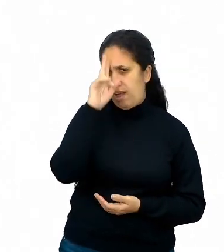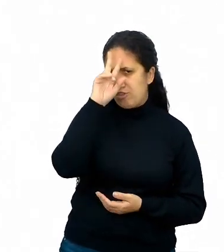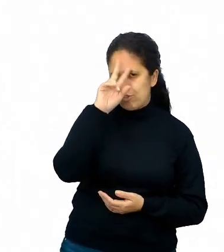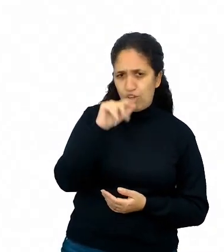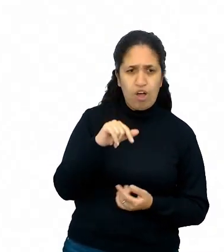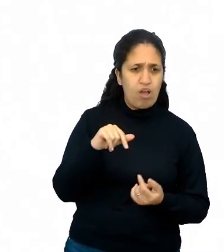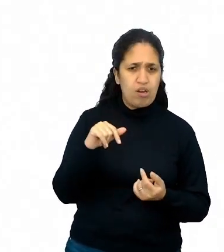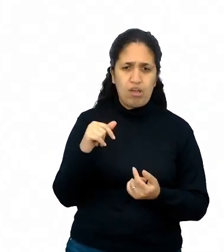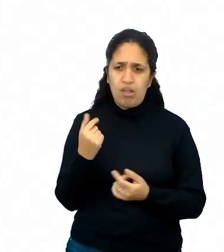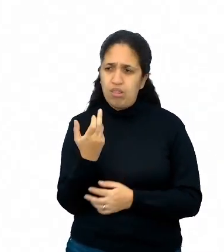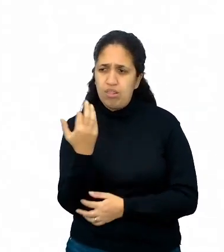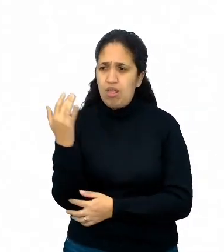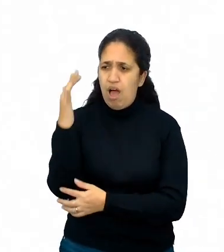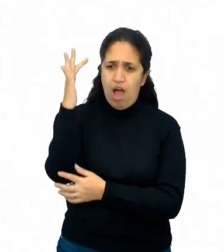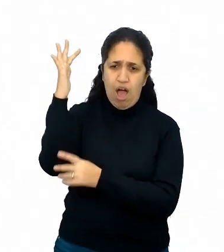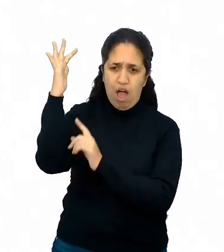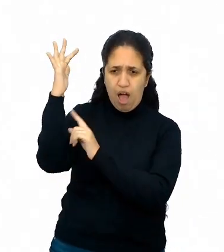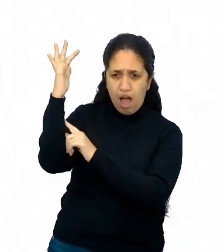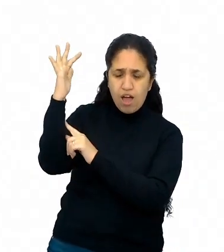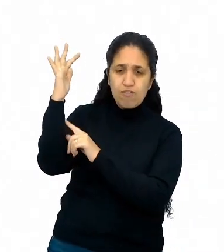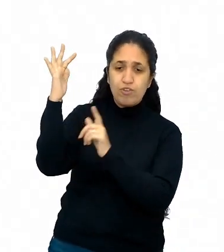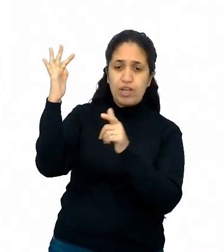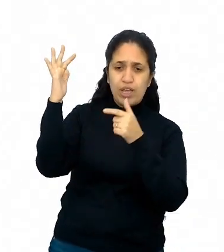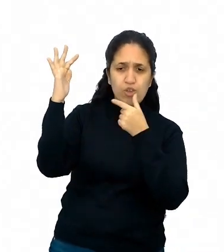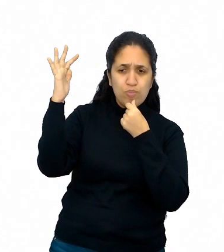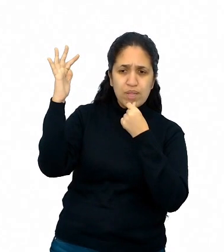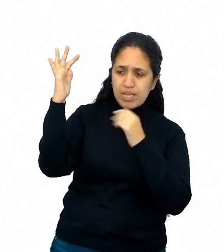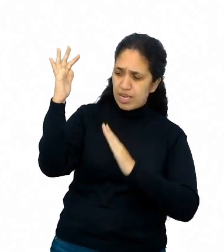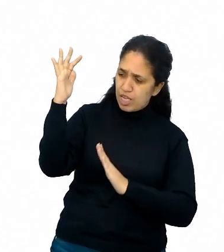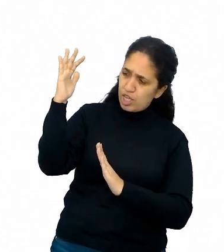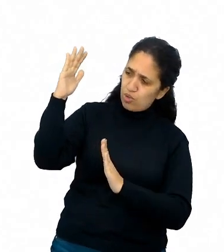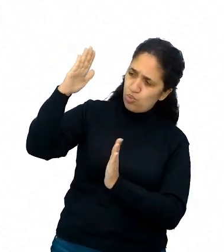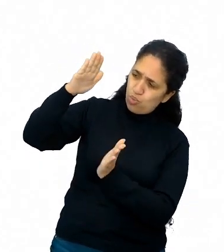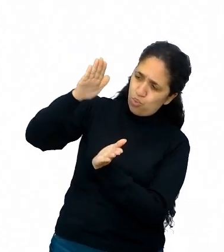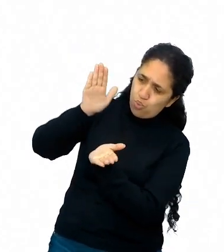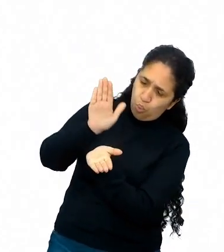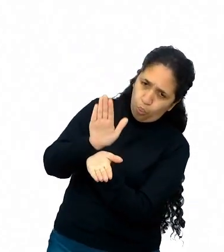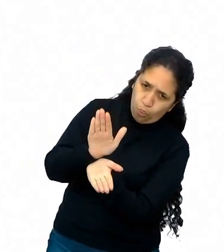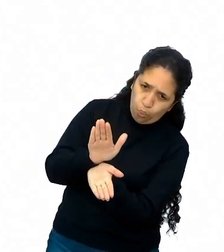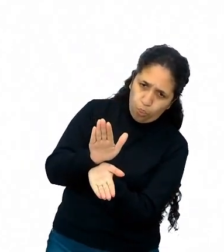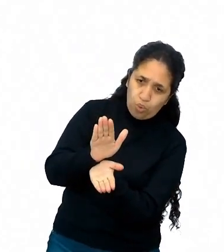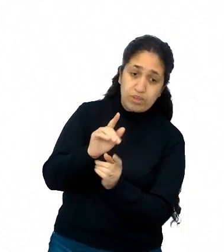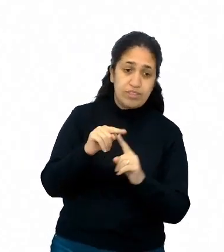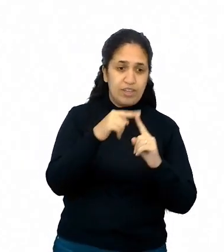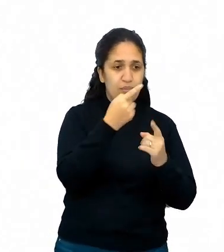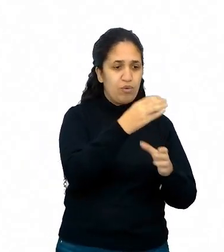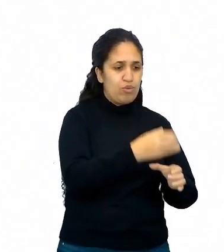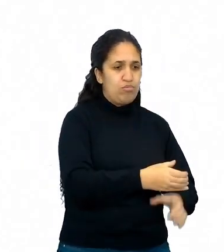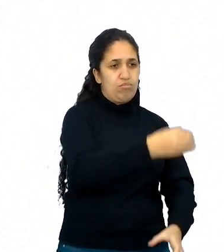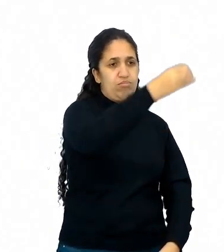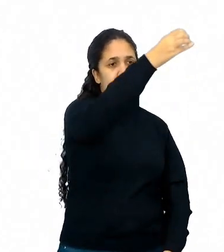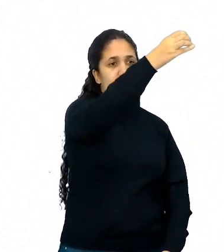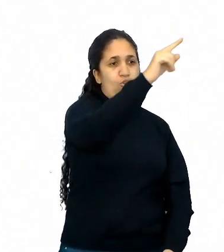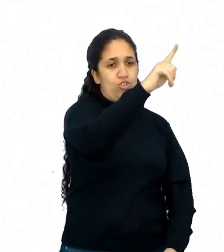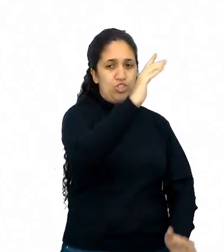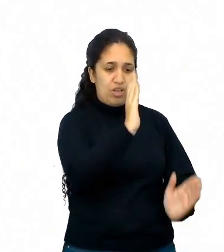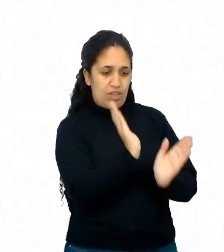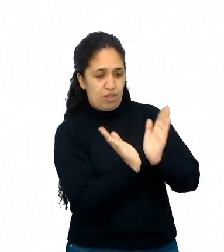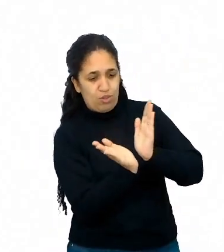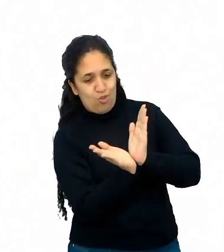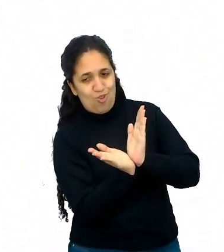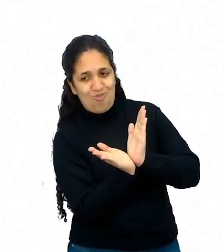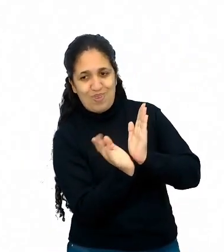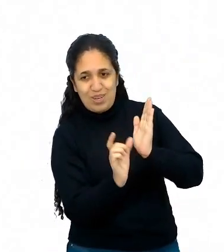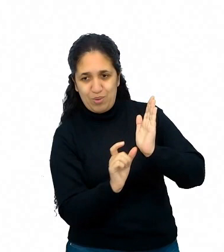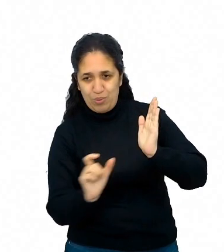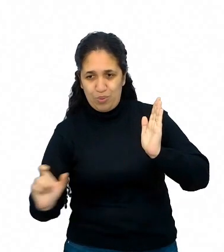árvore, tem um menininho que faz a sombra da árvore com a altura da árvore. Depois tem a história do poste. Aí tem o poste, tem a sombra do poste que faz lá